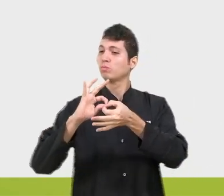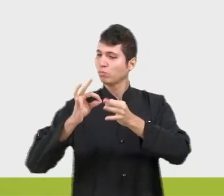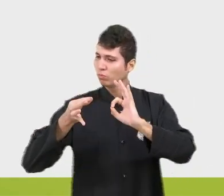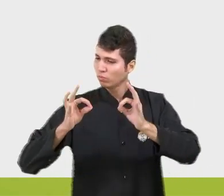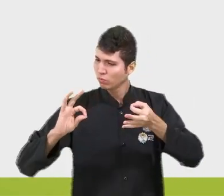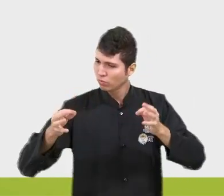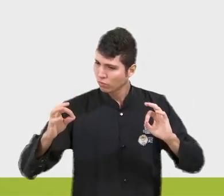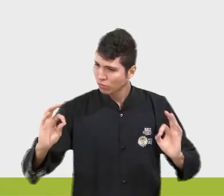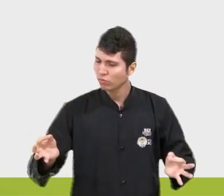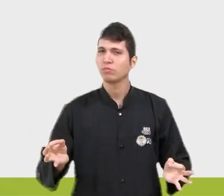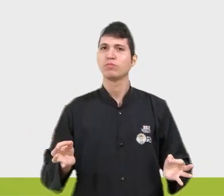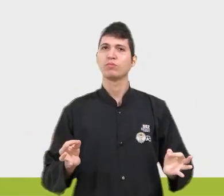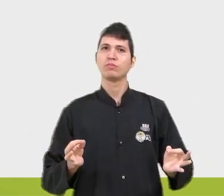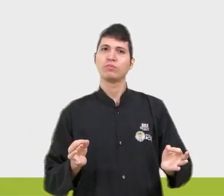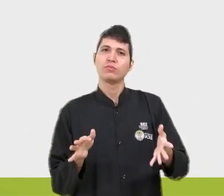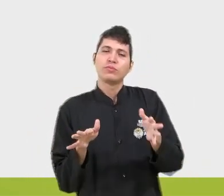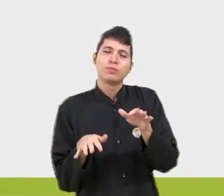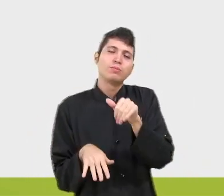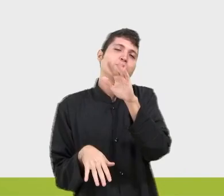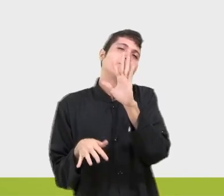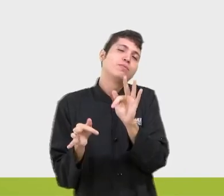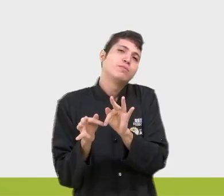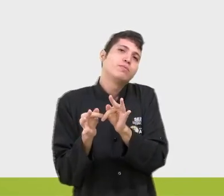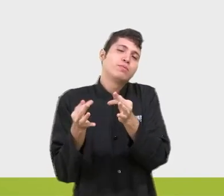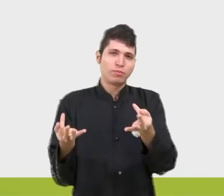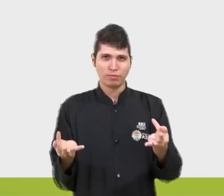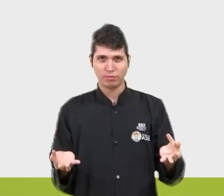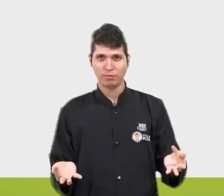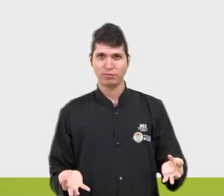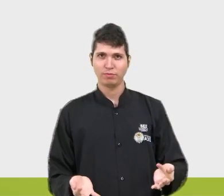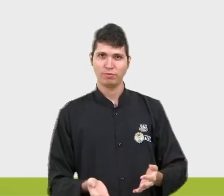mais diversificada possível, tá bom? Vamos lá.